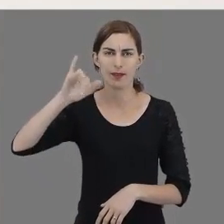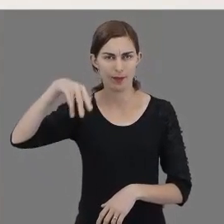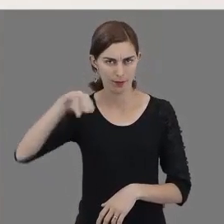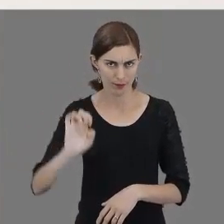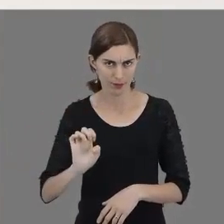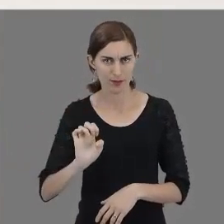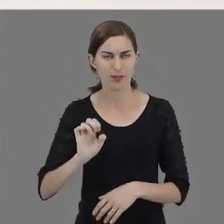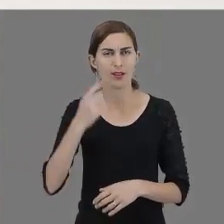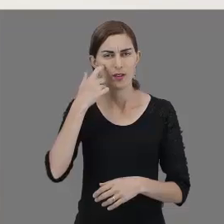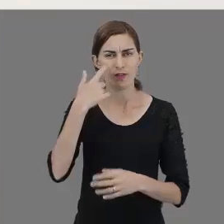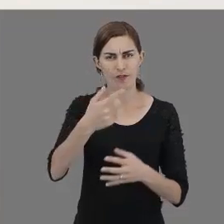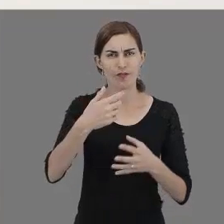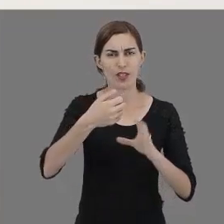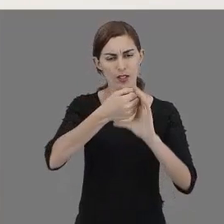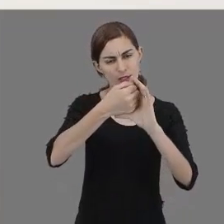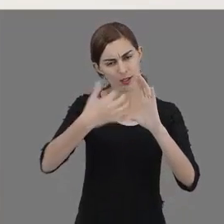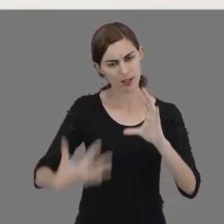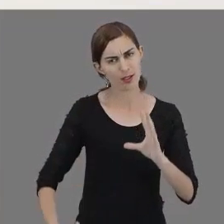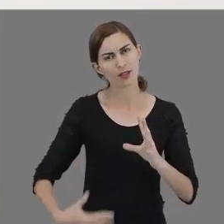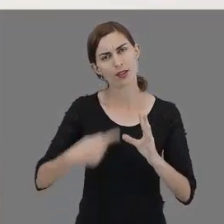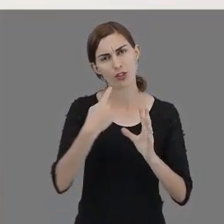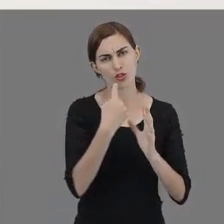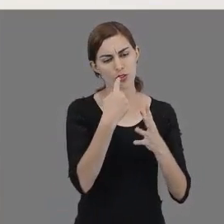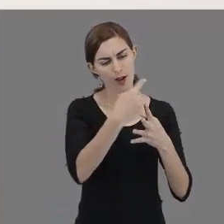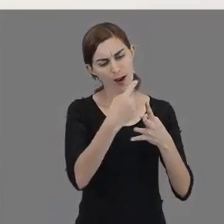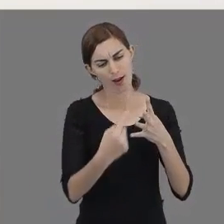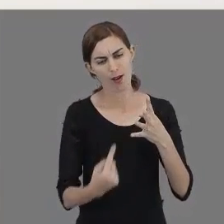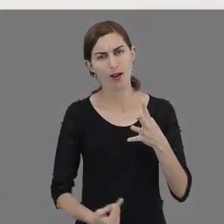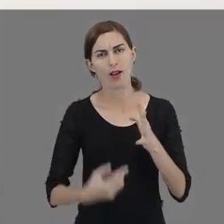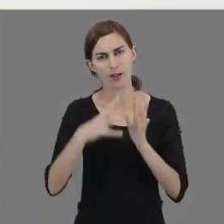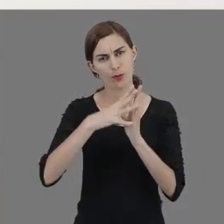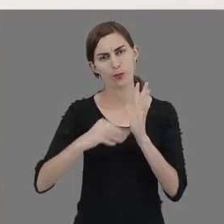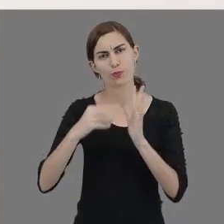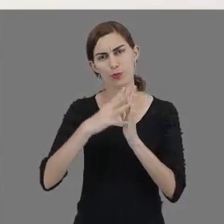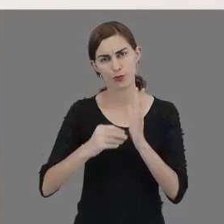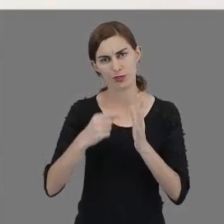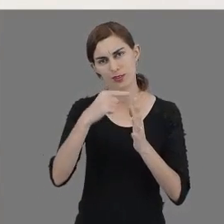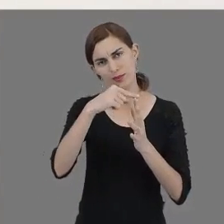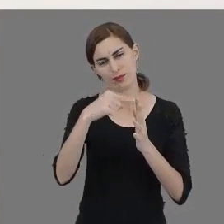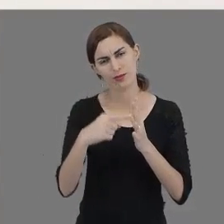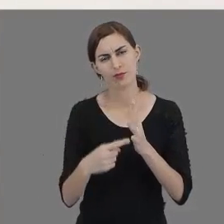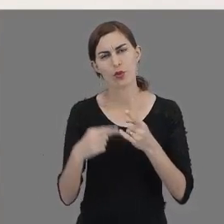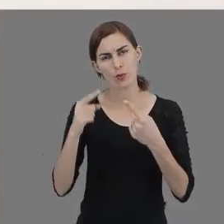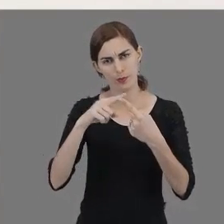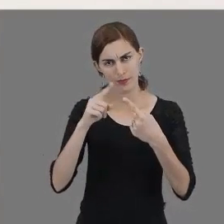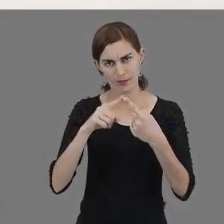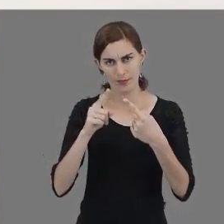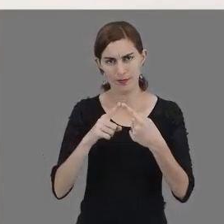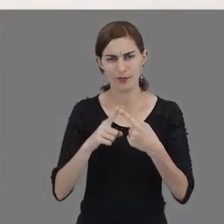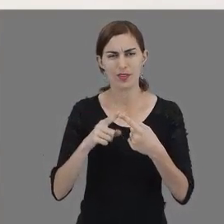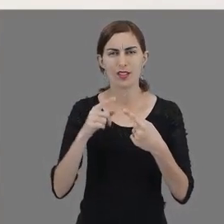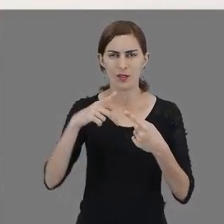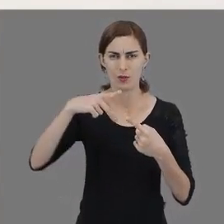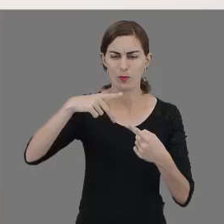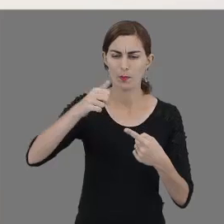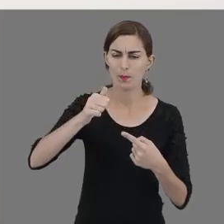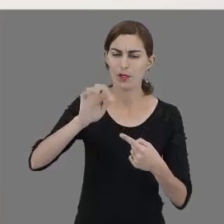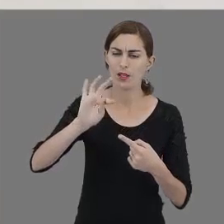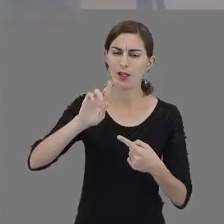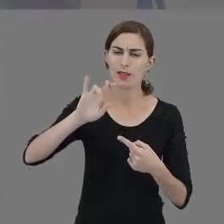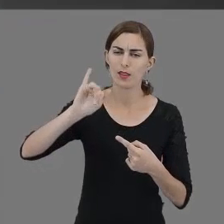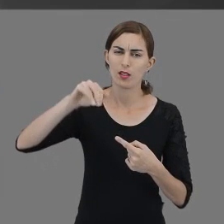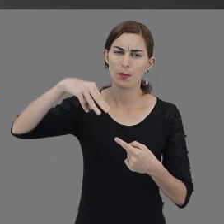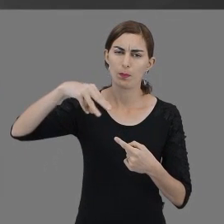à frente as características de cada modelo desse, de cada época dessa. O primeiro deles, como a gente já comentou, é o